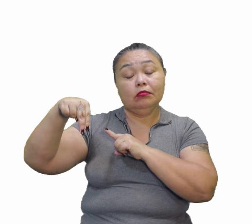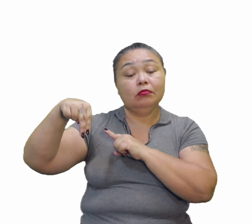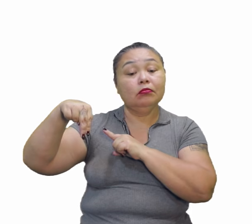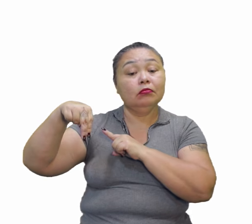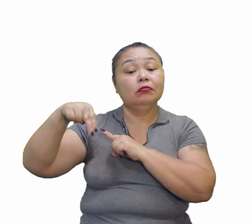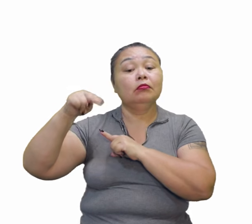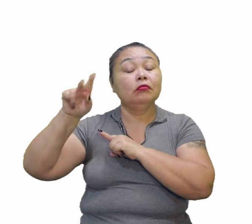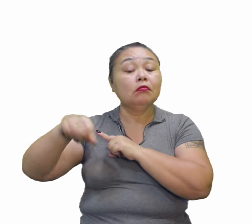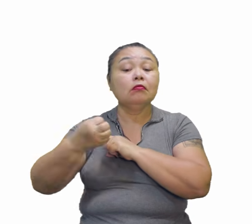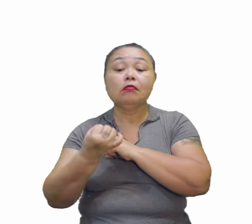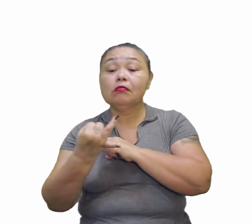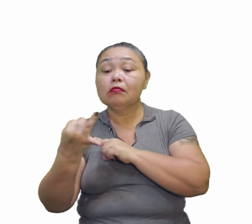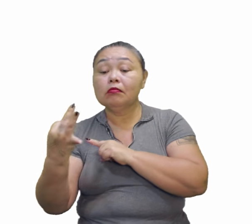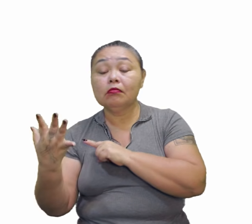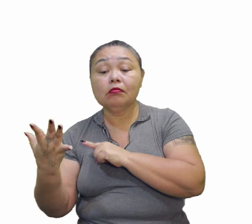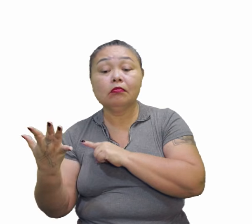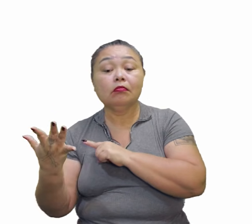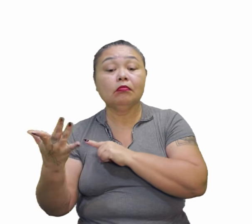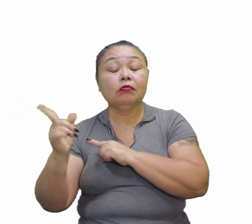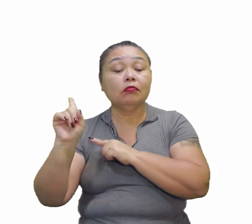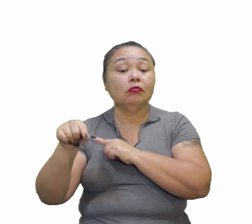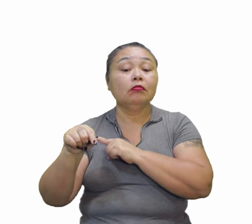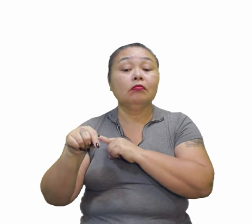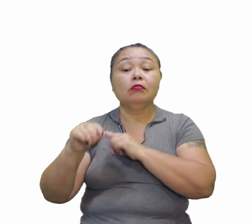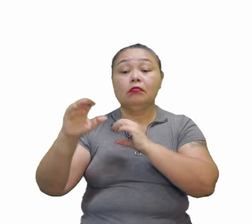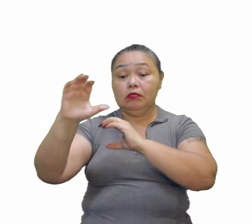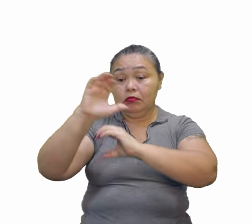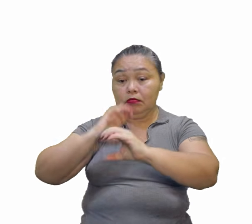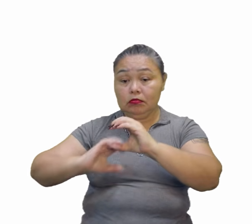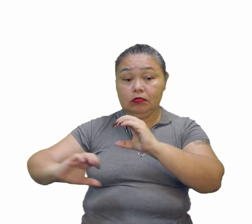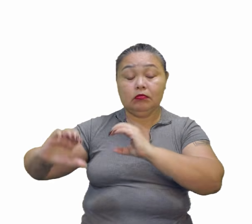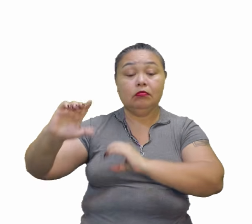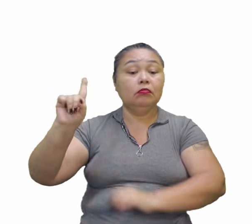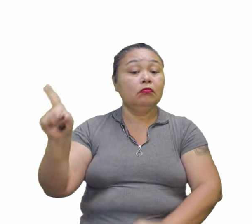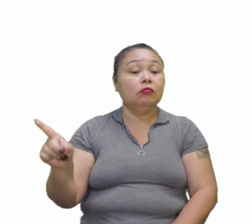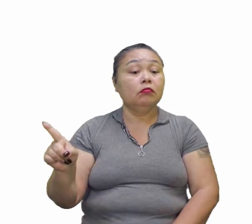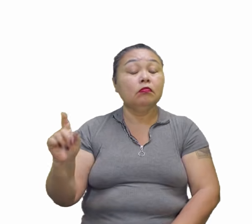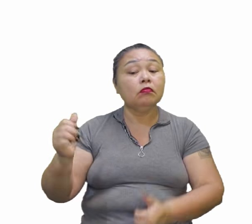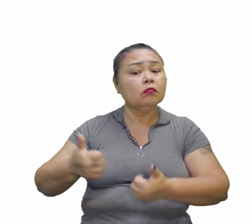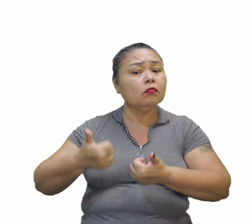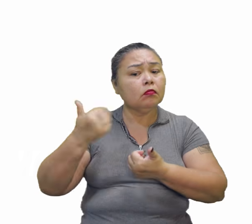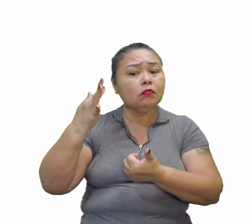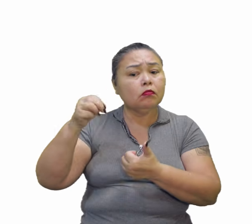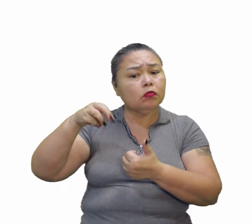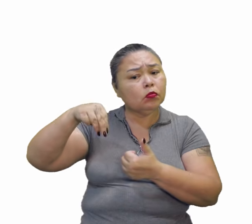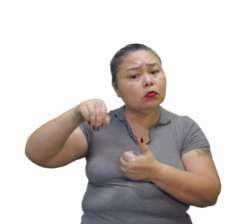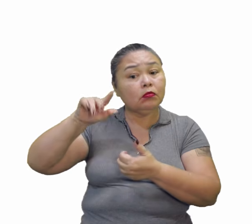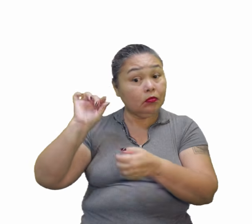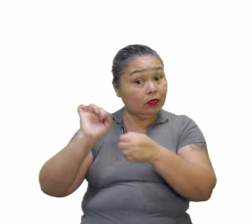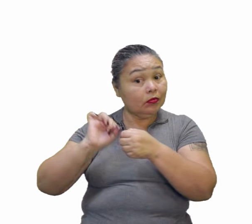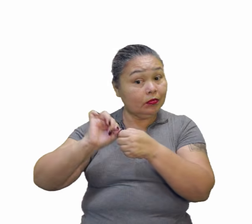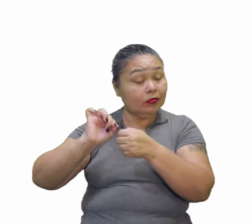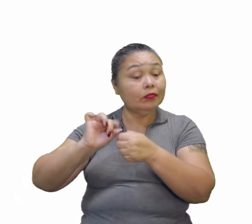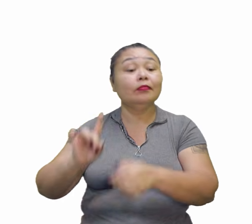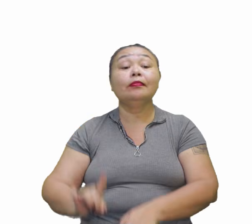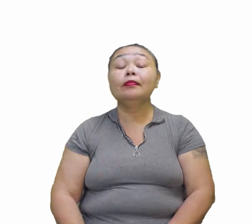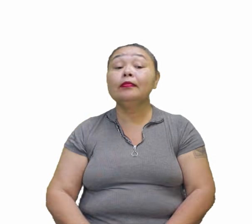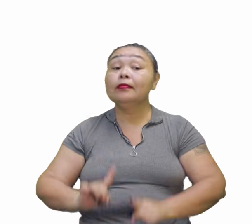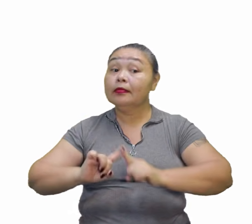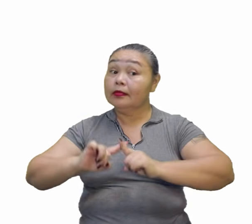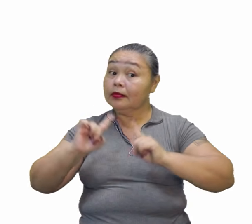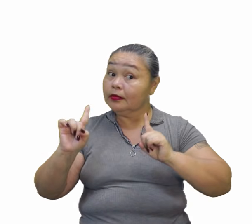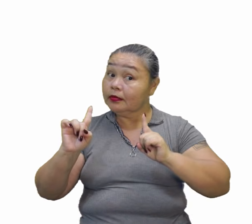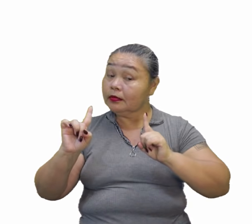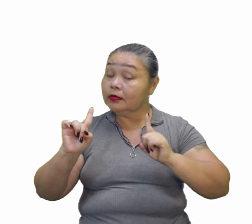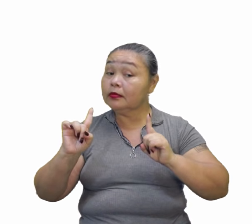E N é a quantidade de carbonos. Essa é a melhor forma de você fazer.